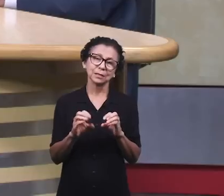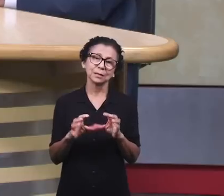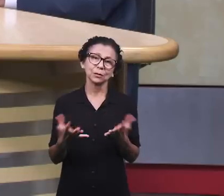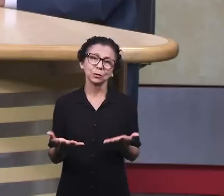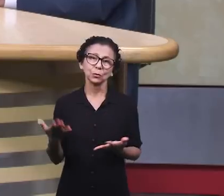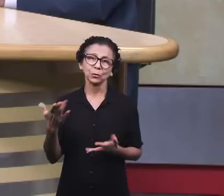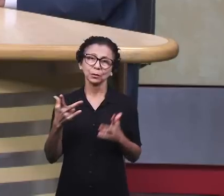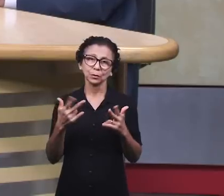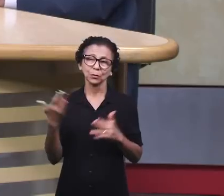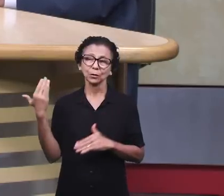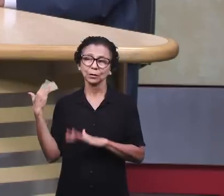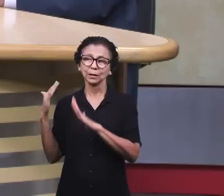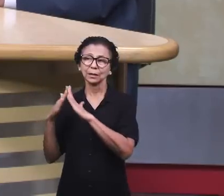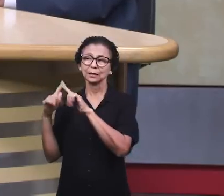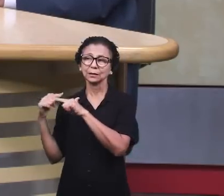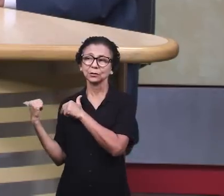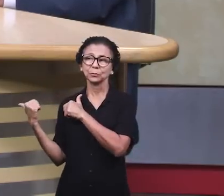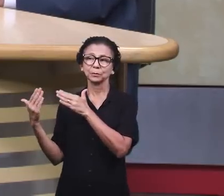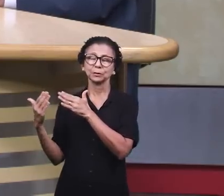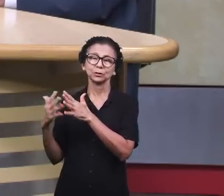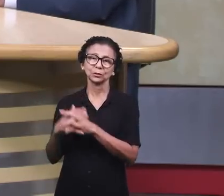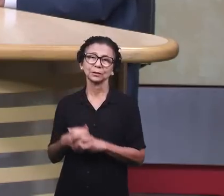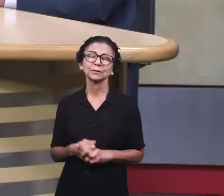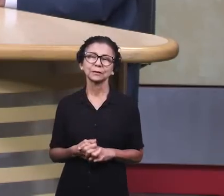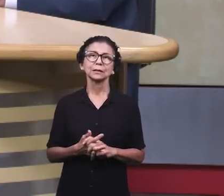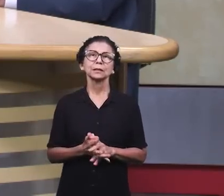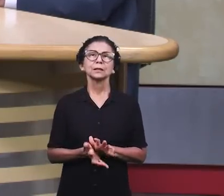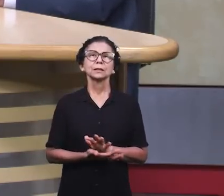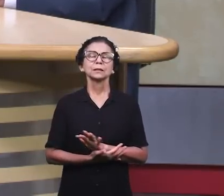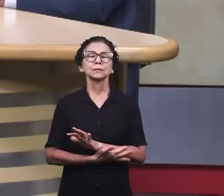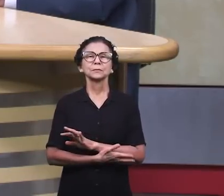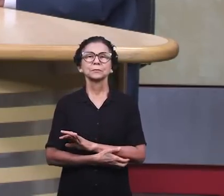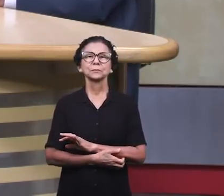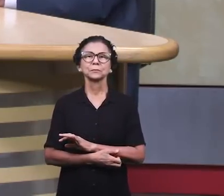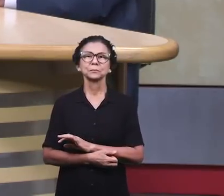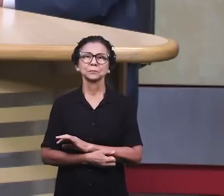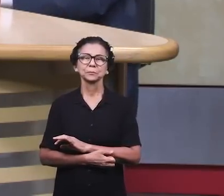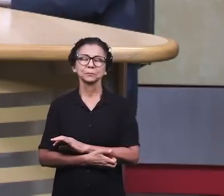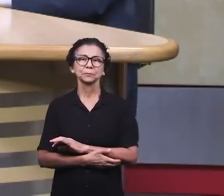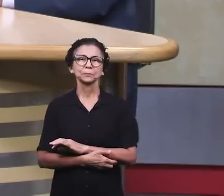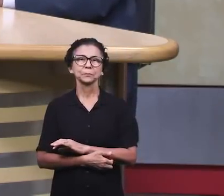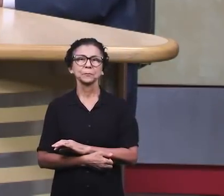igreja primitiva. Paulo diz assim, eu recebi do Senhor, aquilo que também vos ensinei.